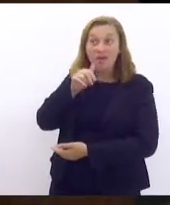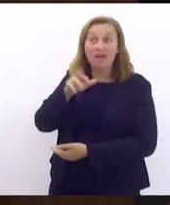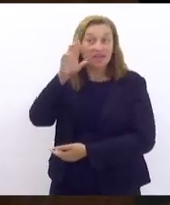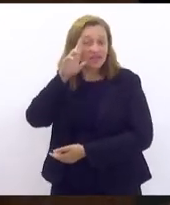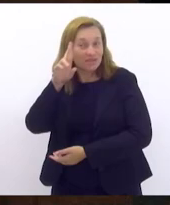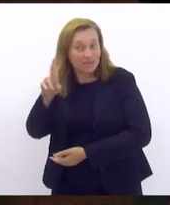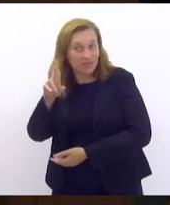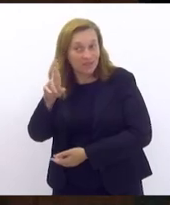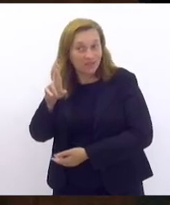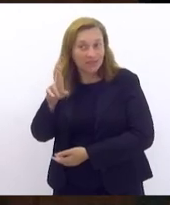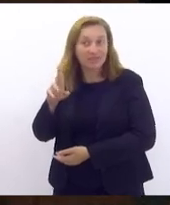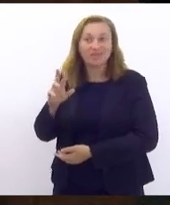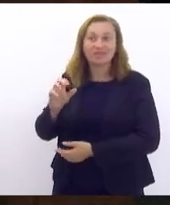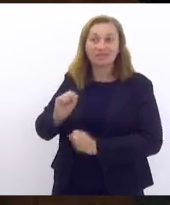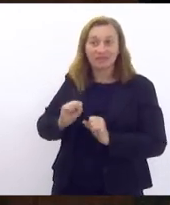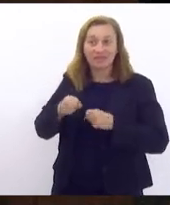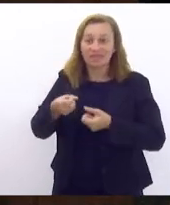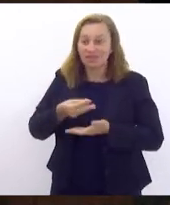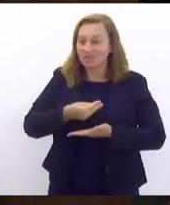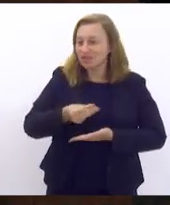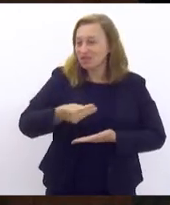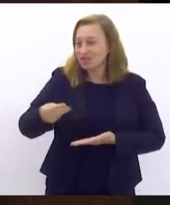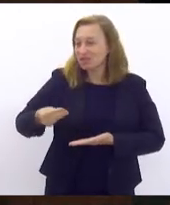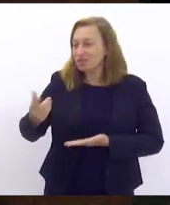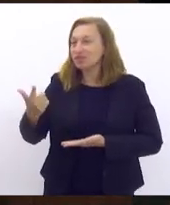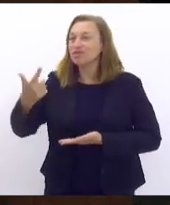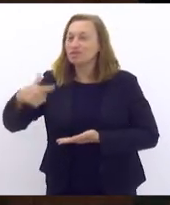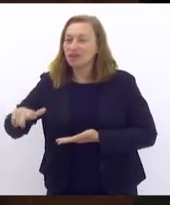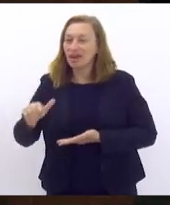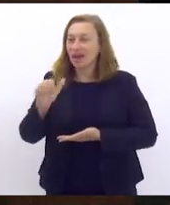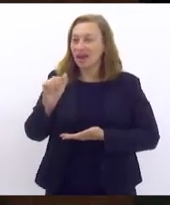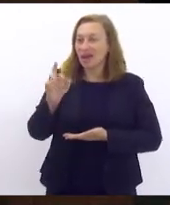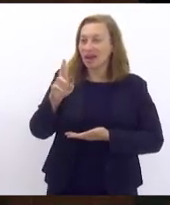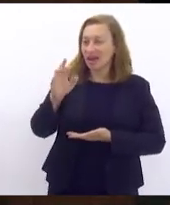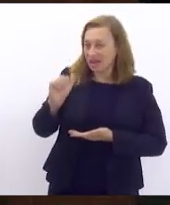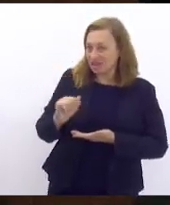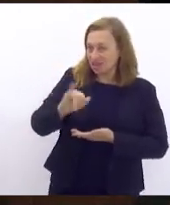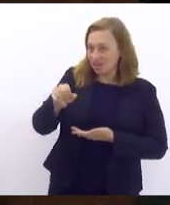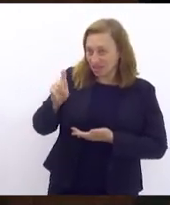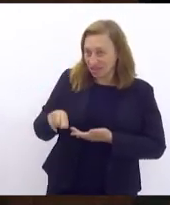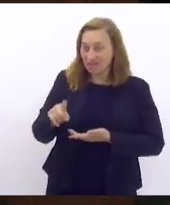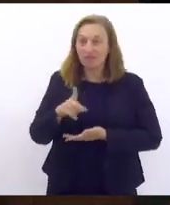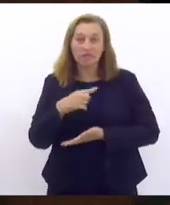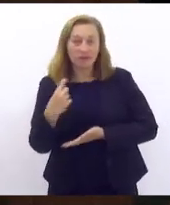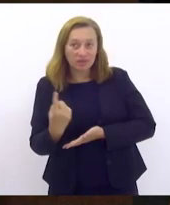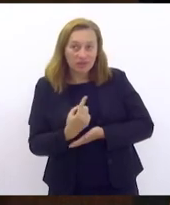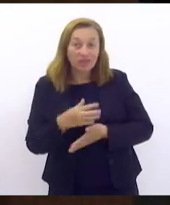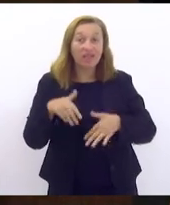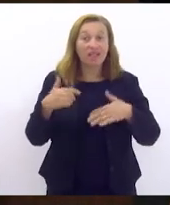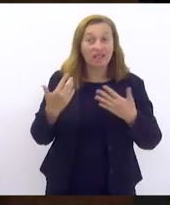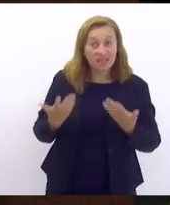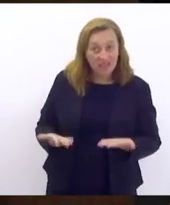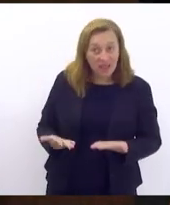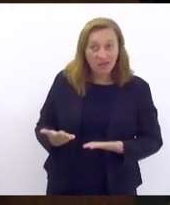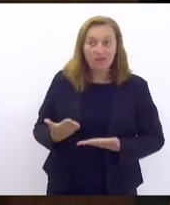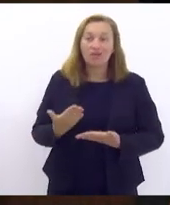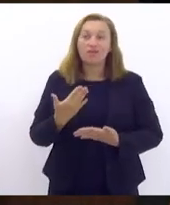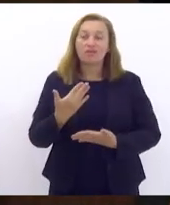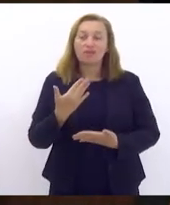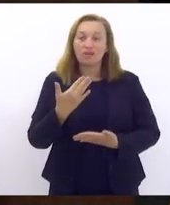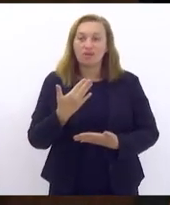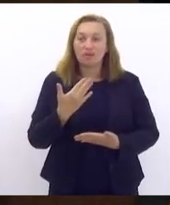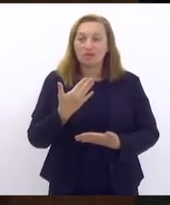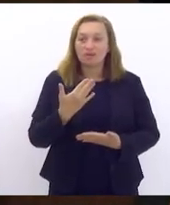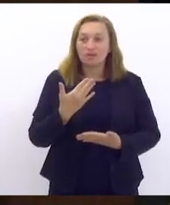maneira muito enfática, distribuiu outra vez acarajés aqui para a gente. Então, vou dar essa missão